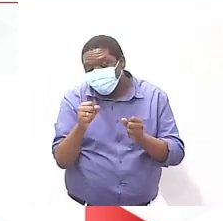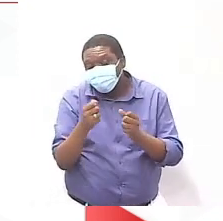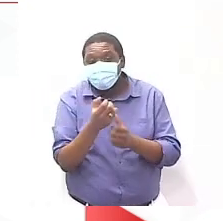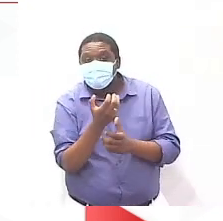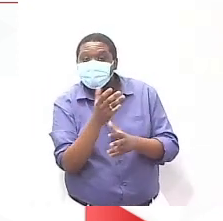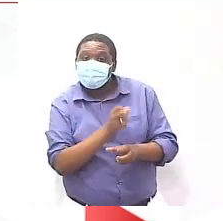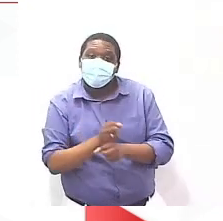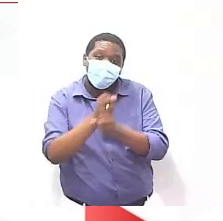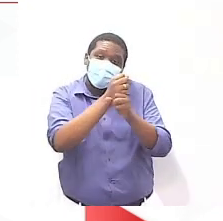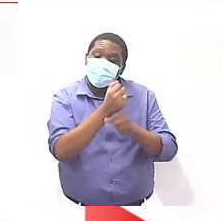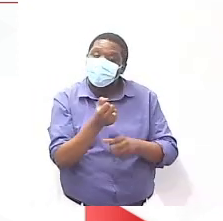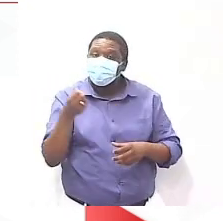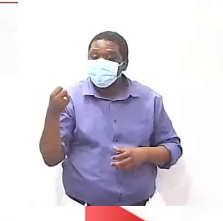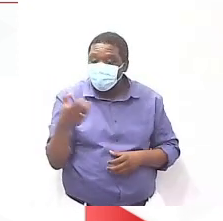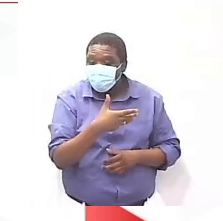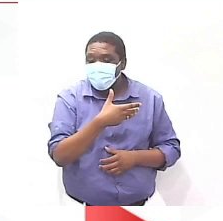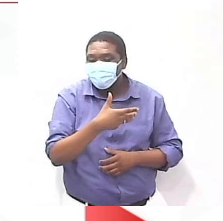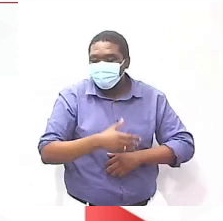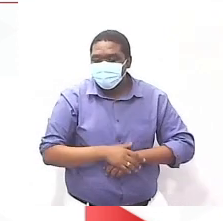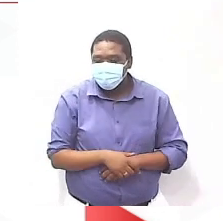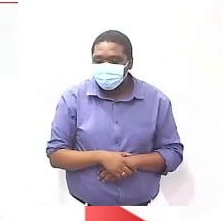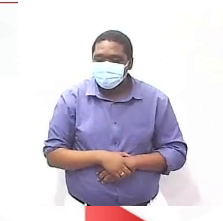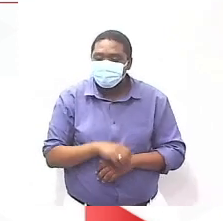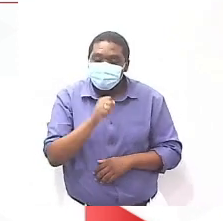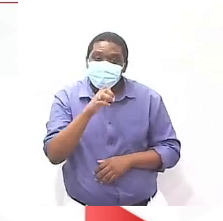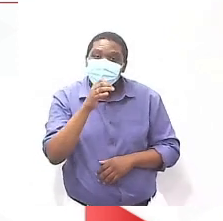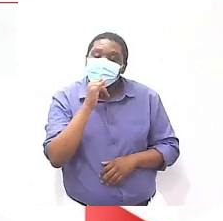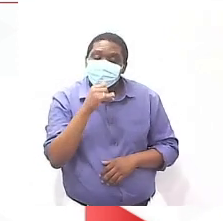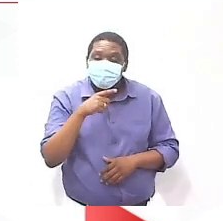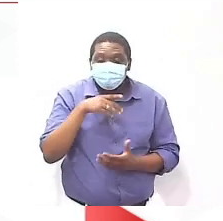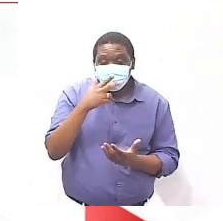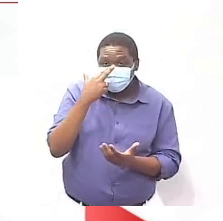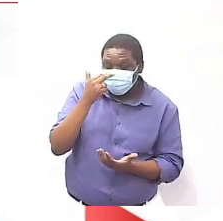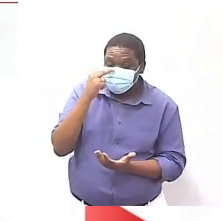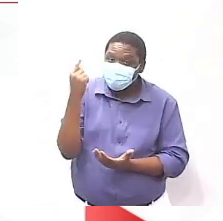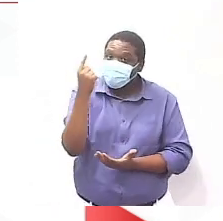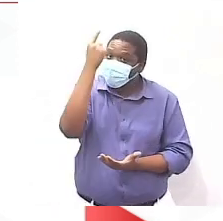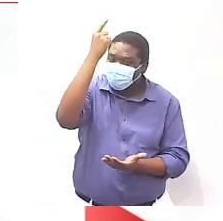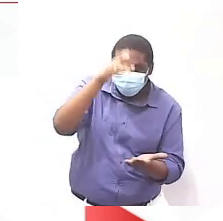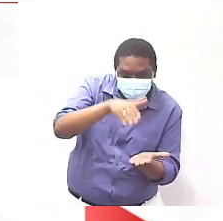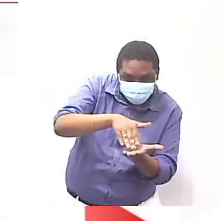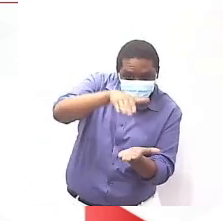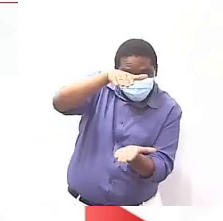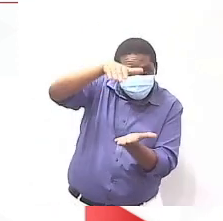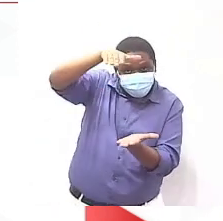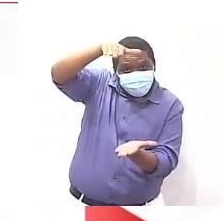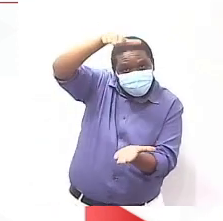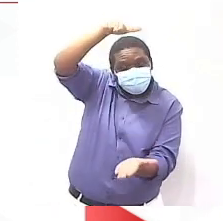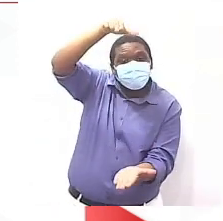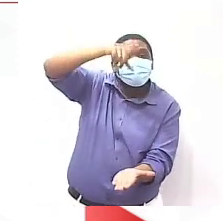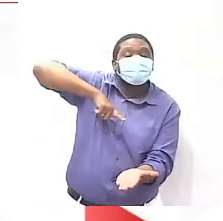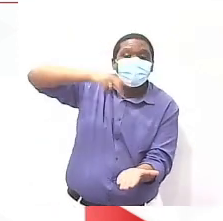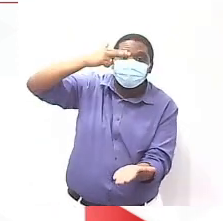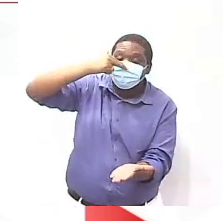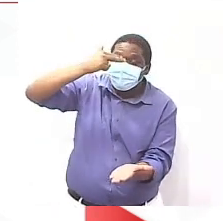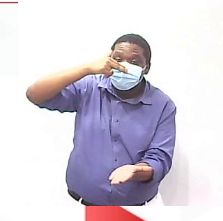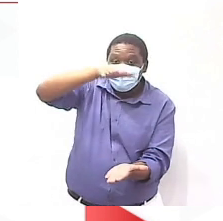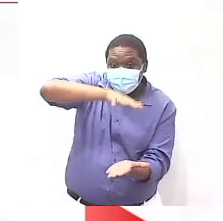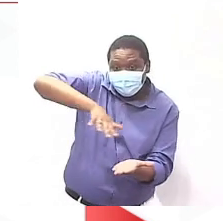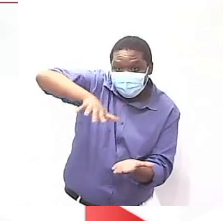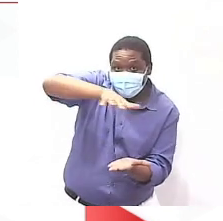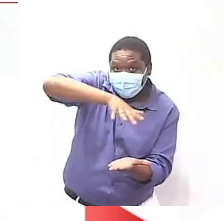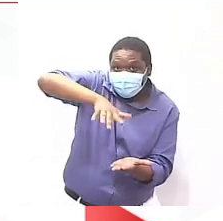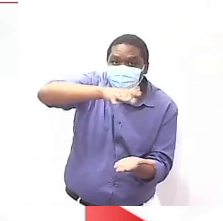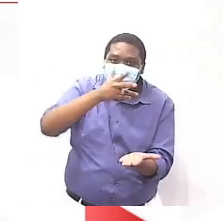maneira análoga, desde que os blocos tenham a mesma altura e cada folha tenha a mesma área um do